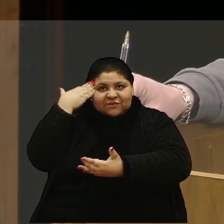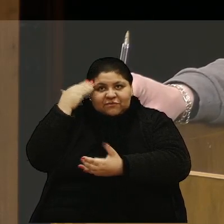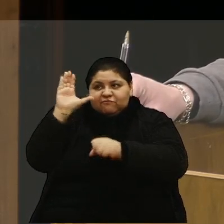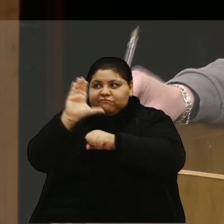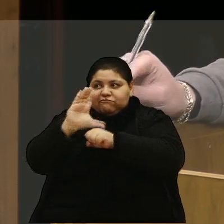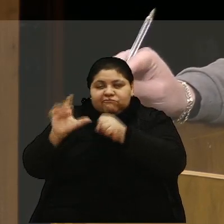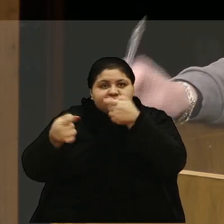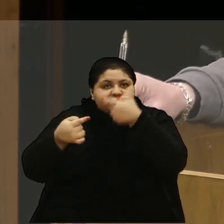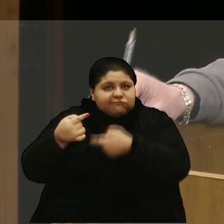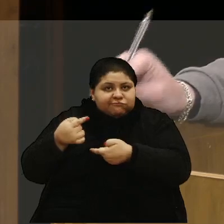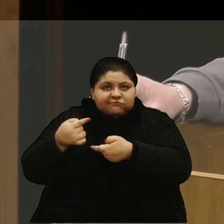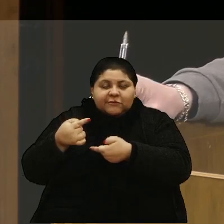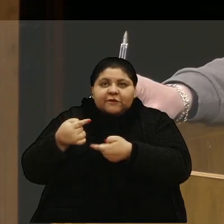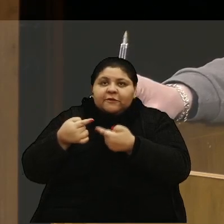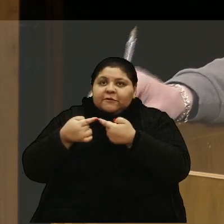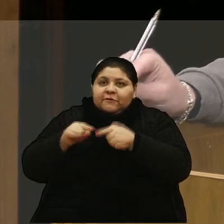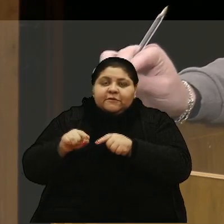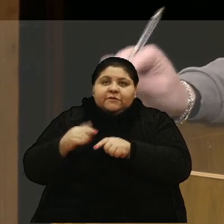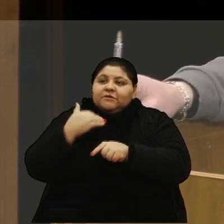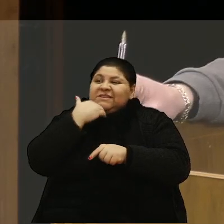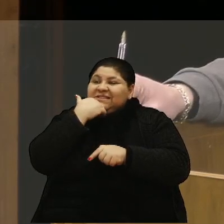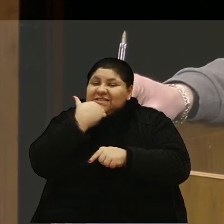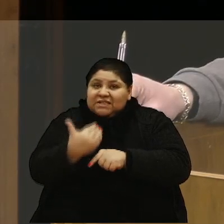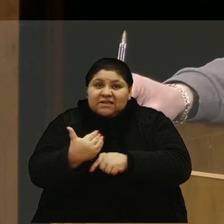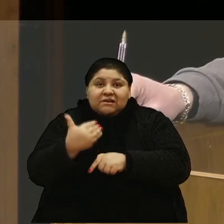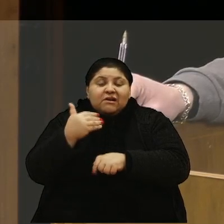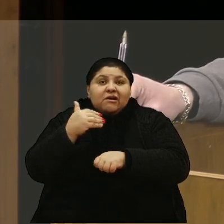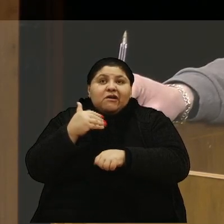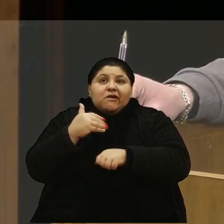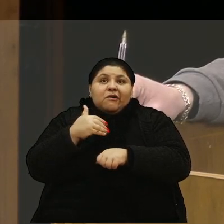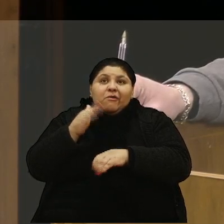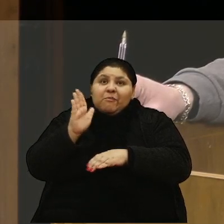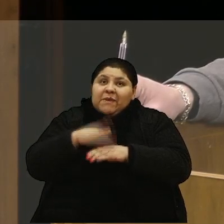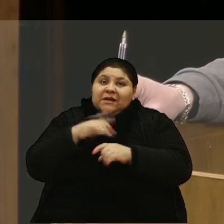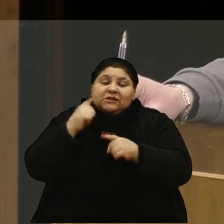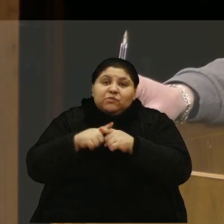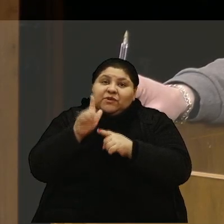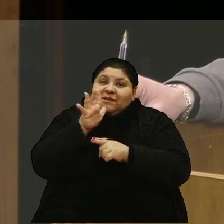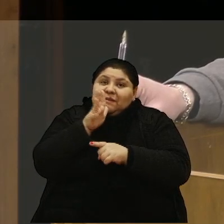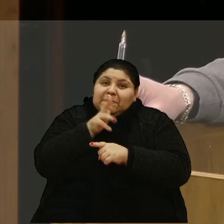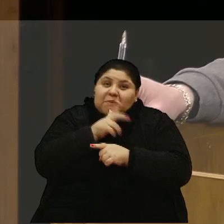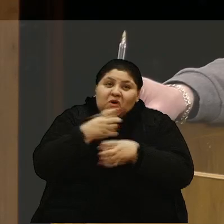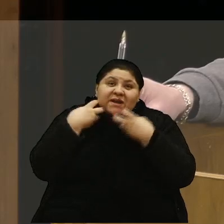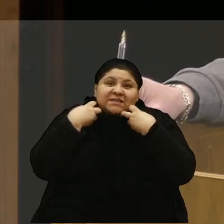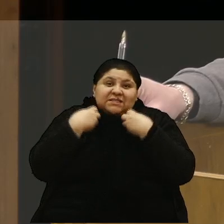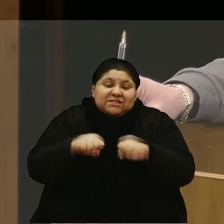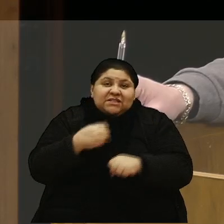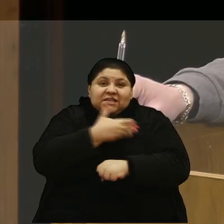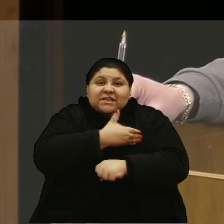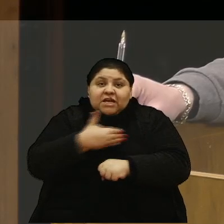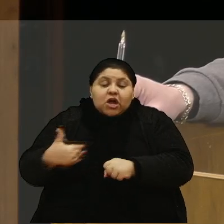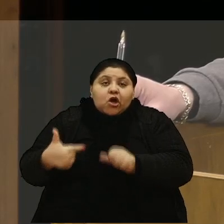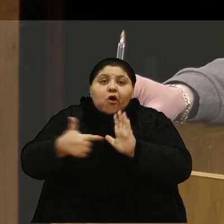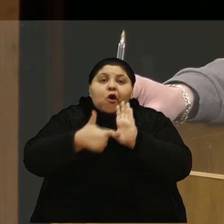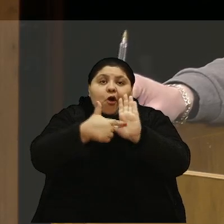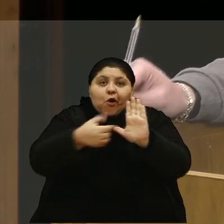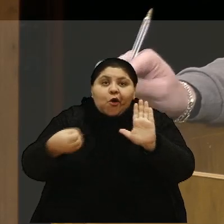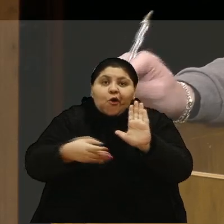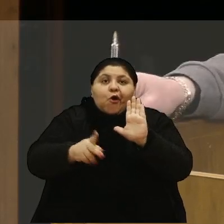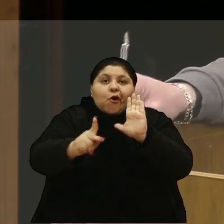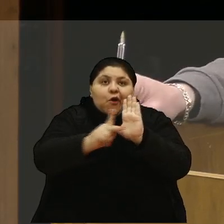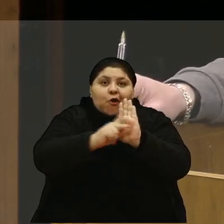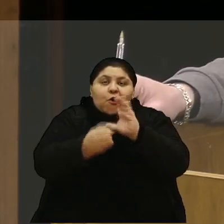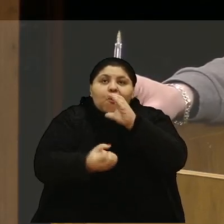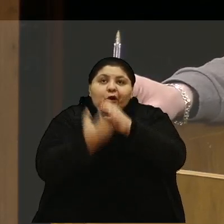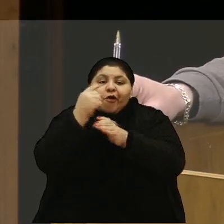inconstitucional, mas não aguentando mais pela inércia da Secretaria de Segurança Pública, apresentei um novo projeto de lei